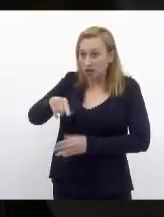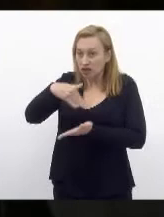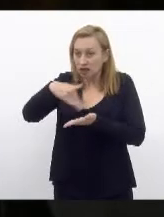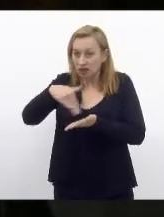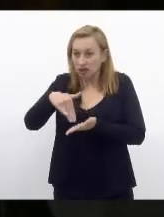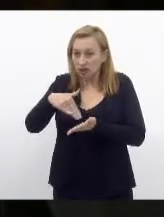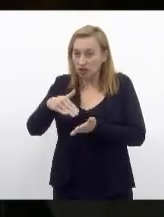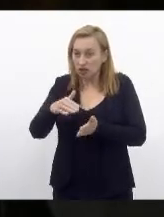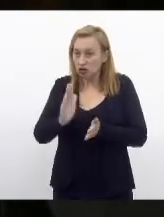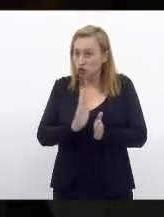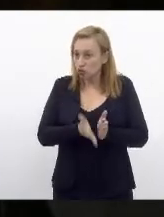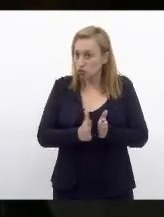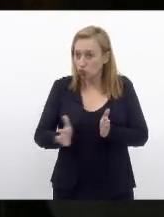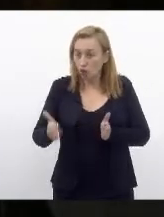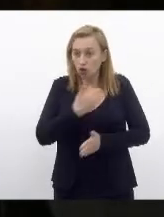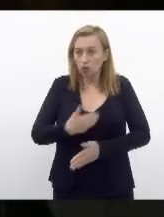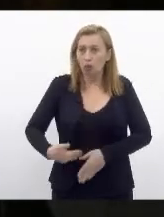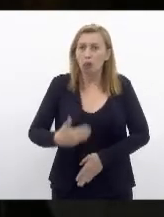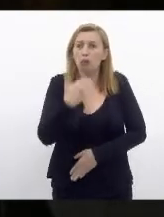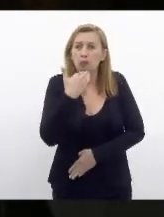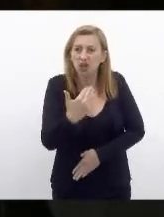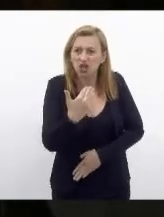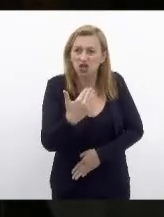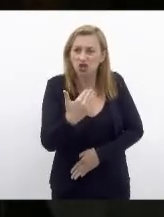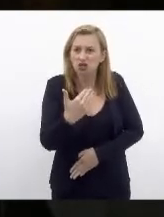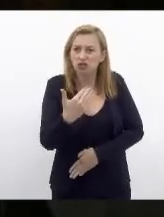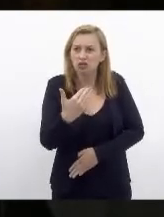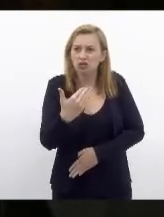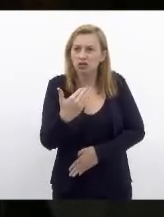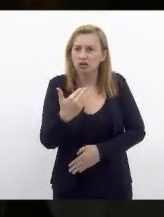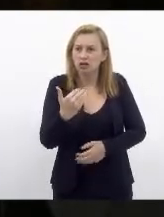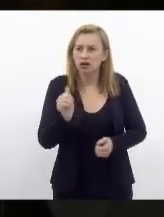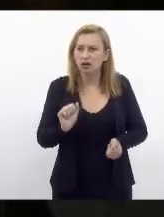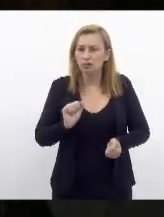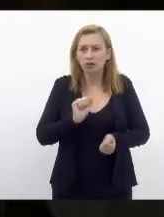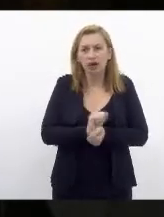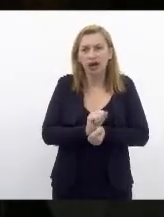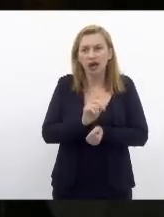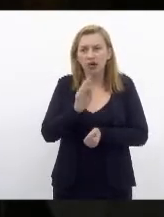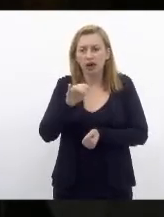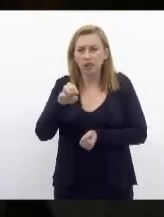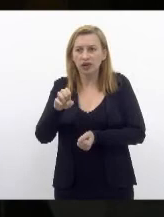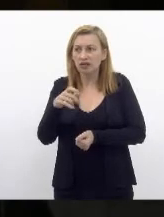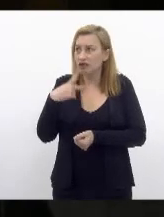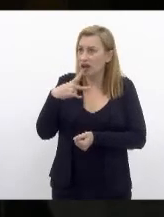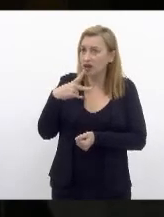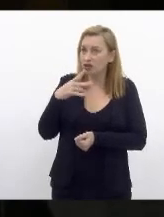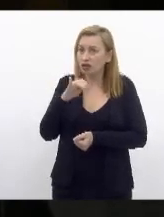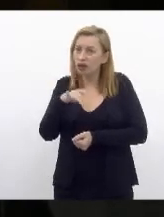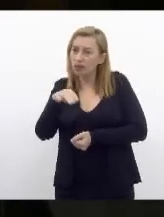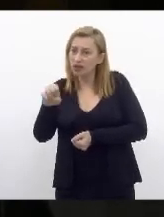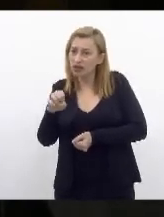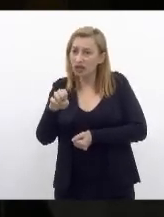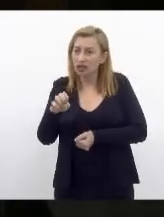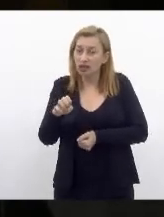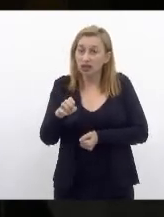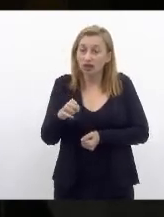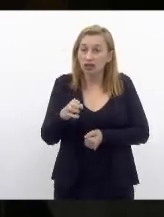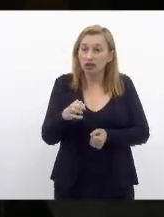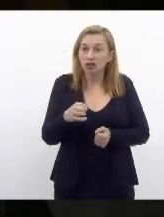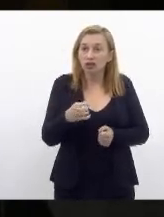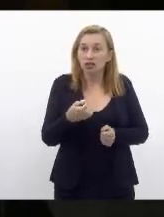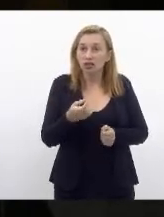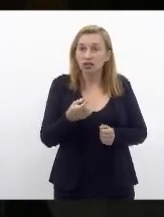Ordem Pública pedindo para desmobilizar o gabinete, dizendo que o gabinete tinha fins